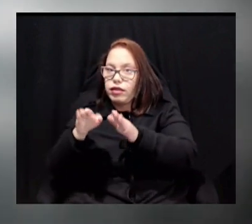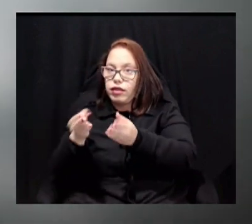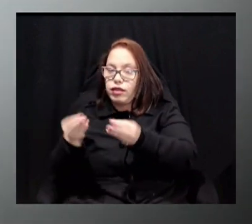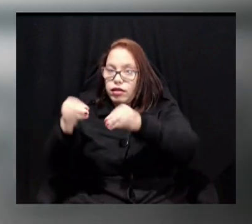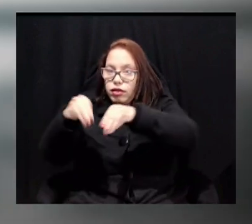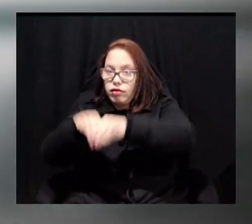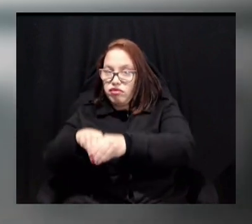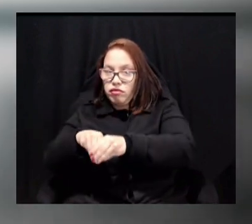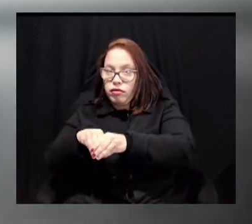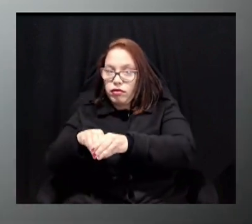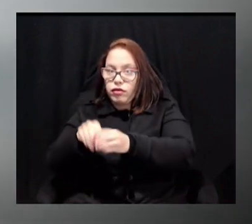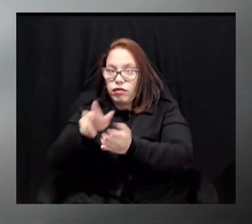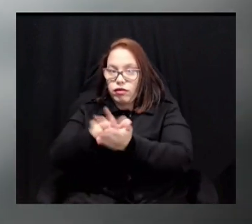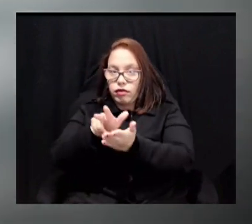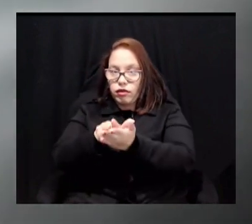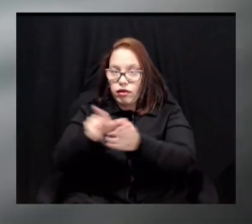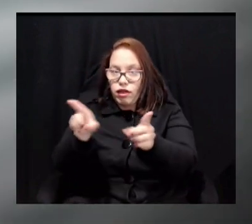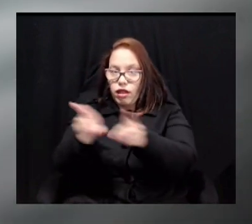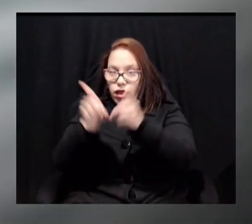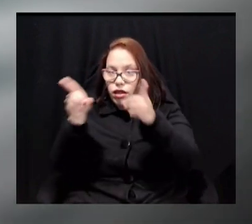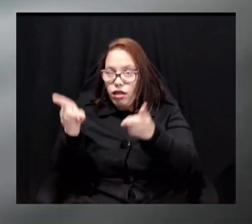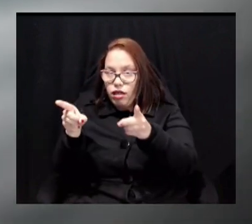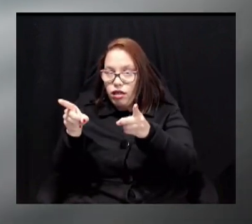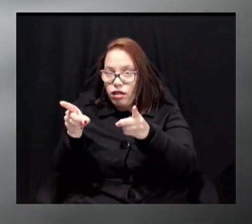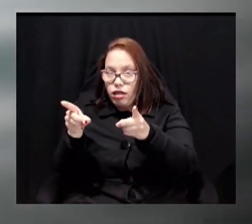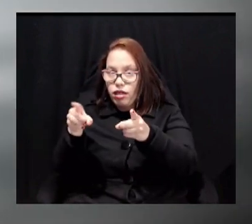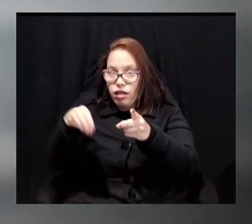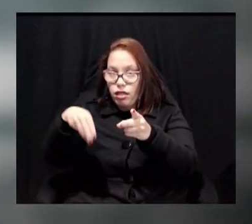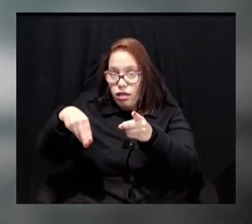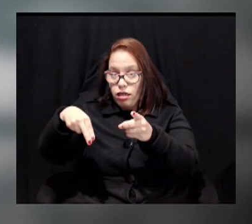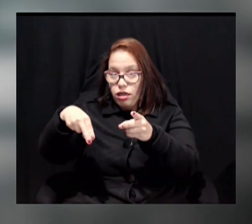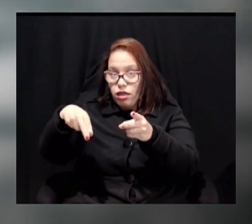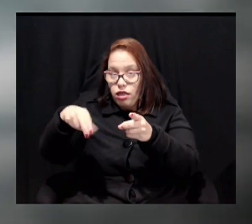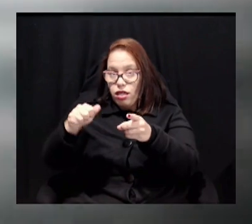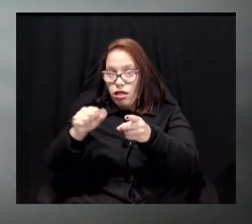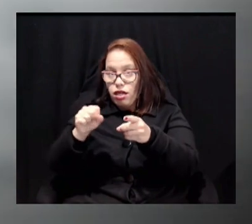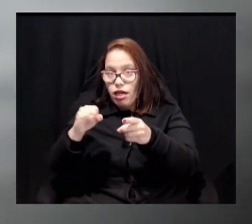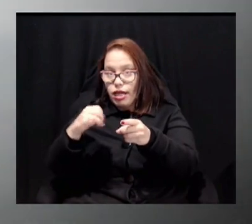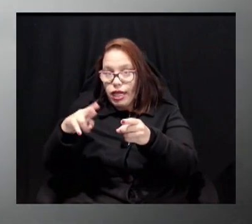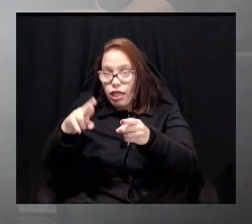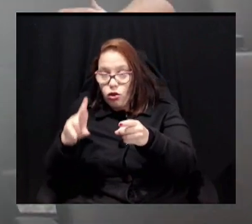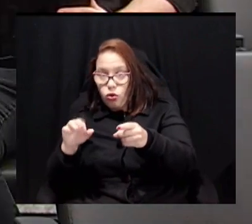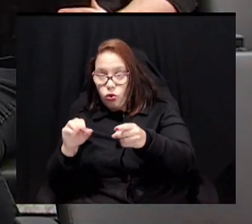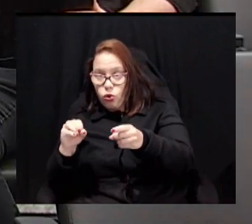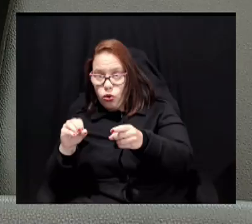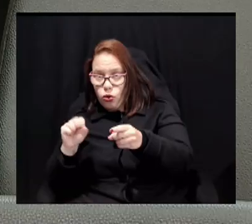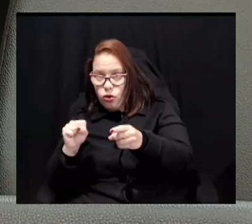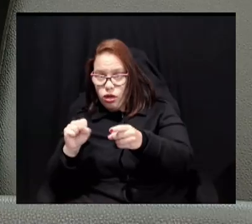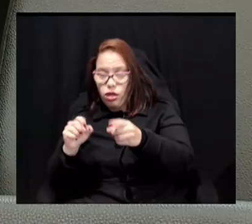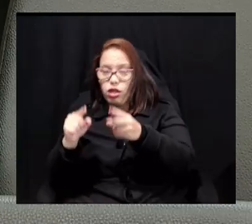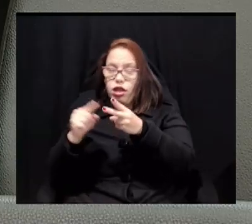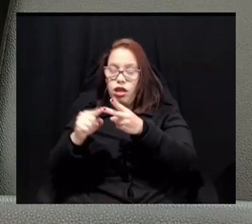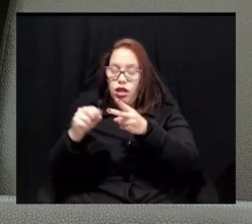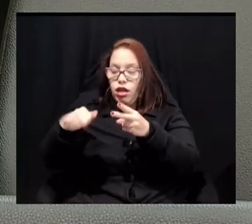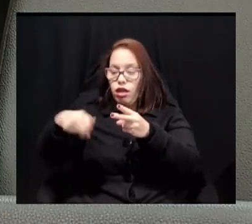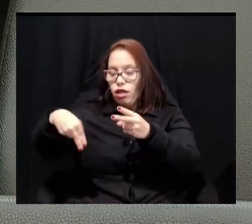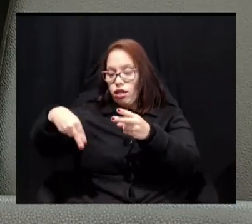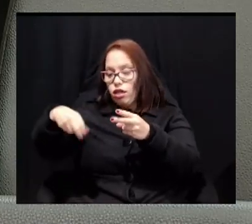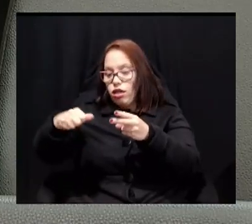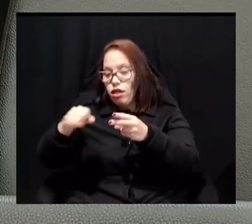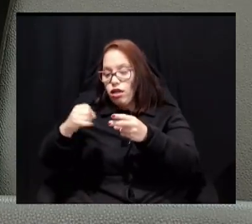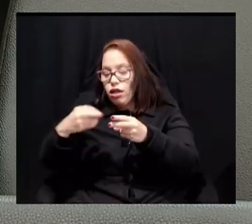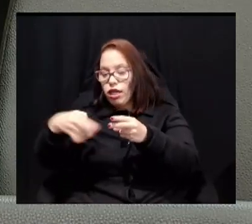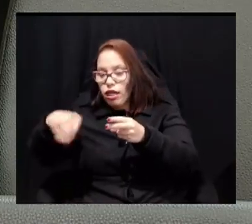nascituros e de natimortos. Sim, esse daí é um outro projeto também, que a gente, conversando com enfermeiros,